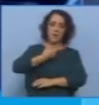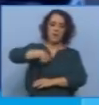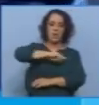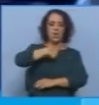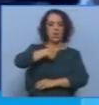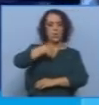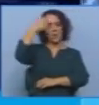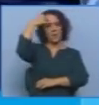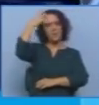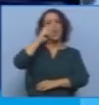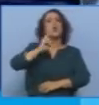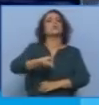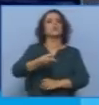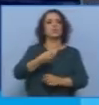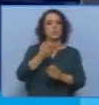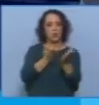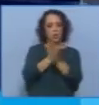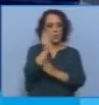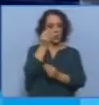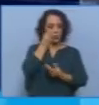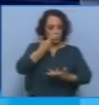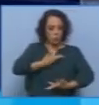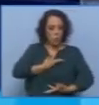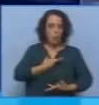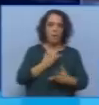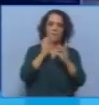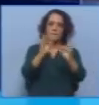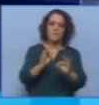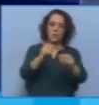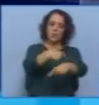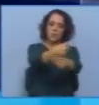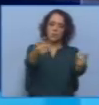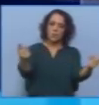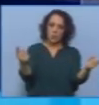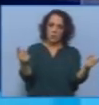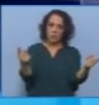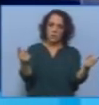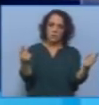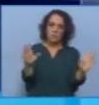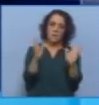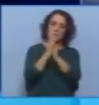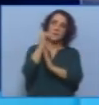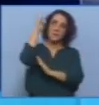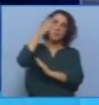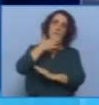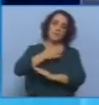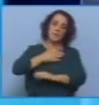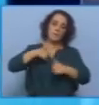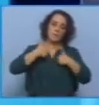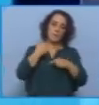ter de ser quem eu sou, de servir os outros, na certeza de que é Deus quem me serve também a